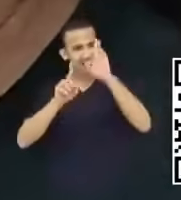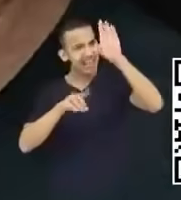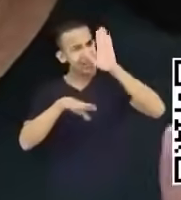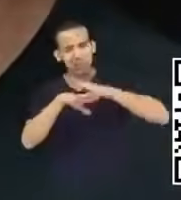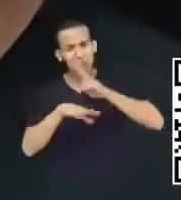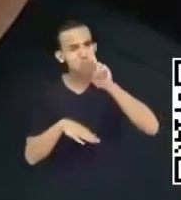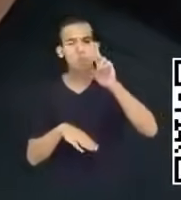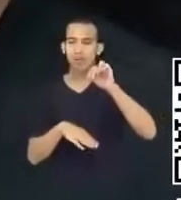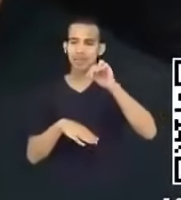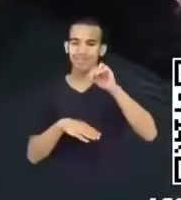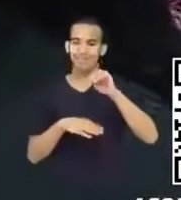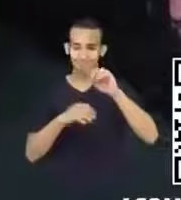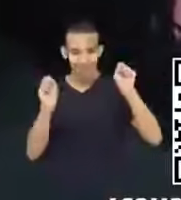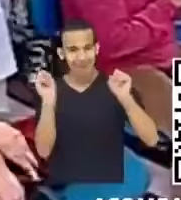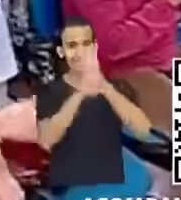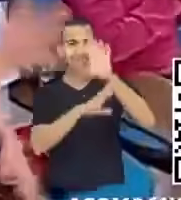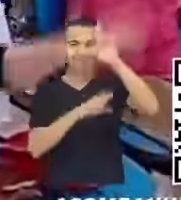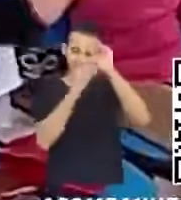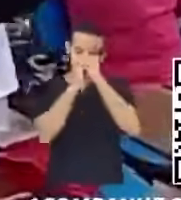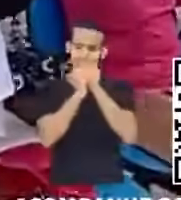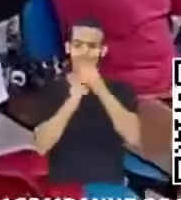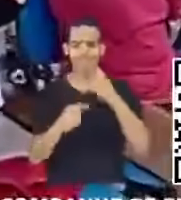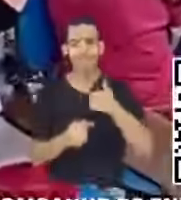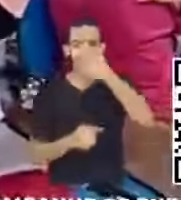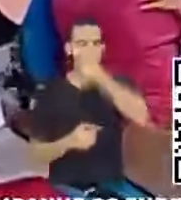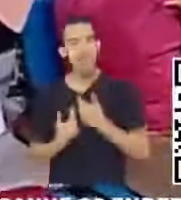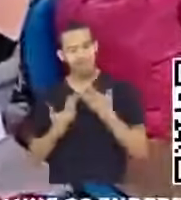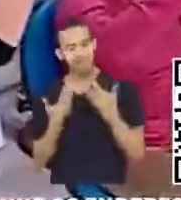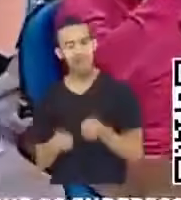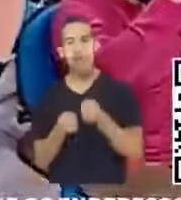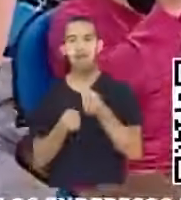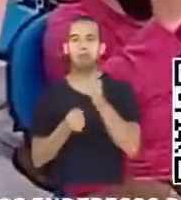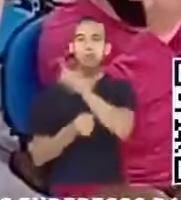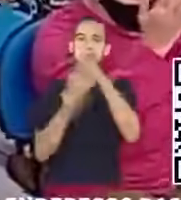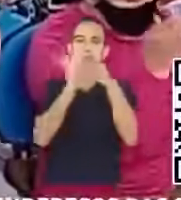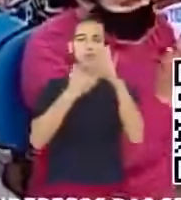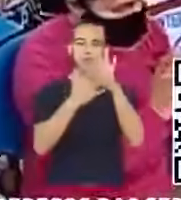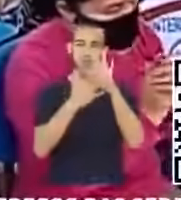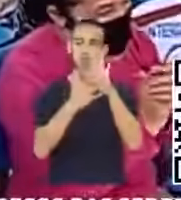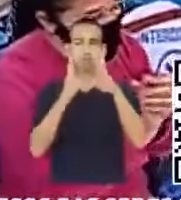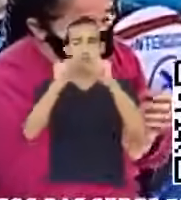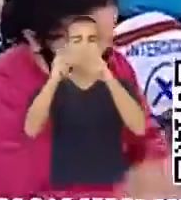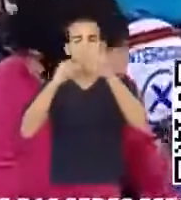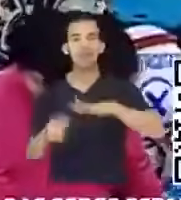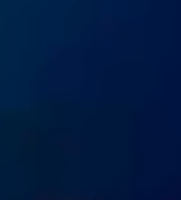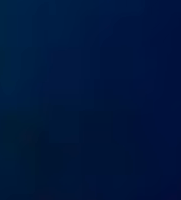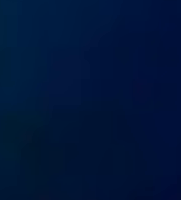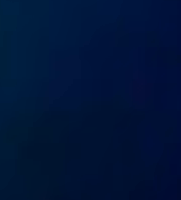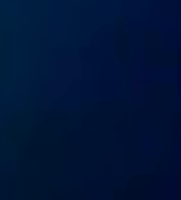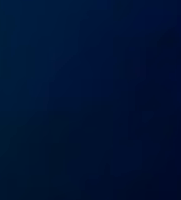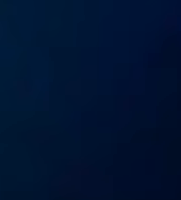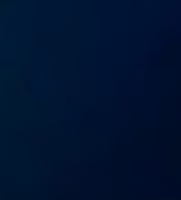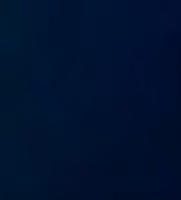glória a Deus diga eu recebo é em nome de Jesus fica de tempo por favor